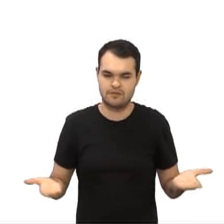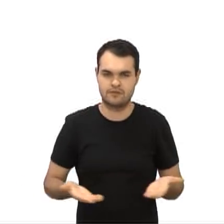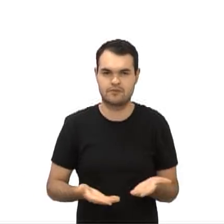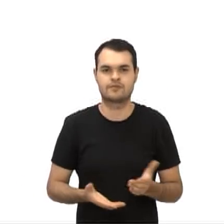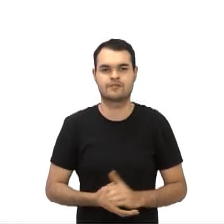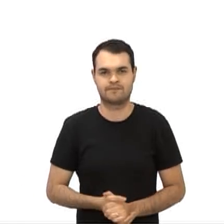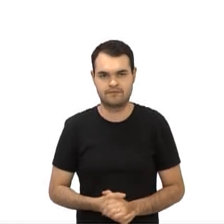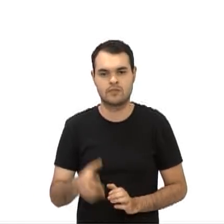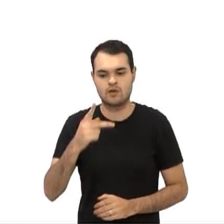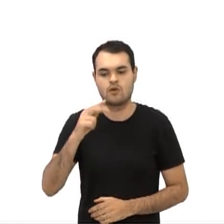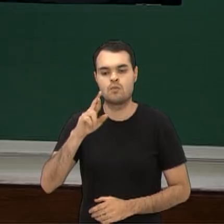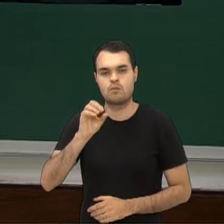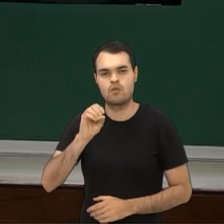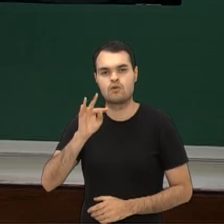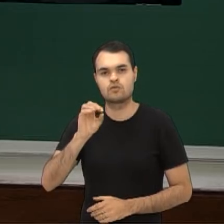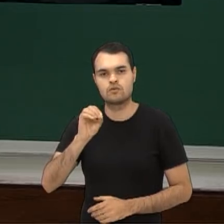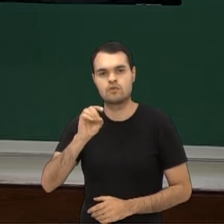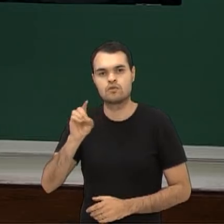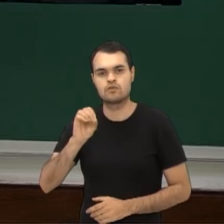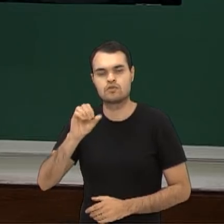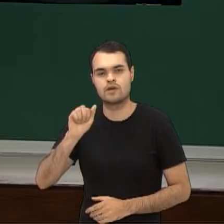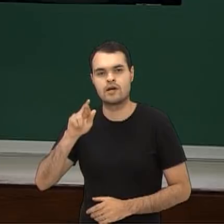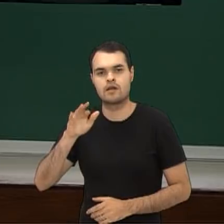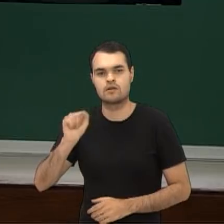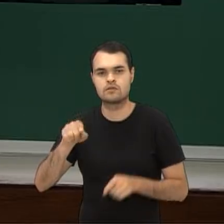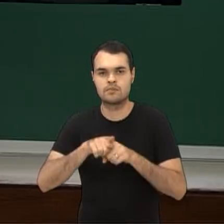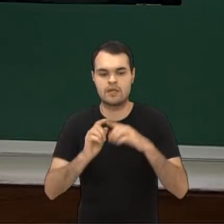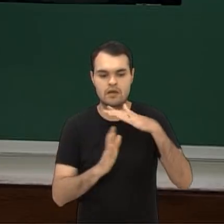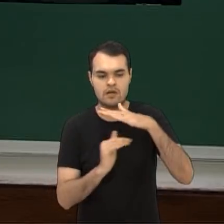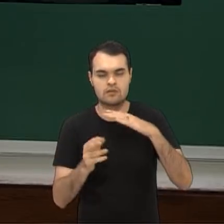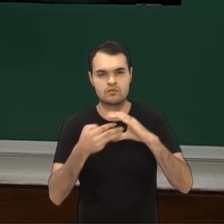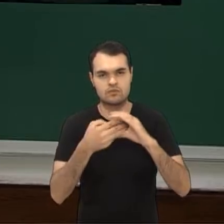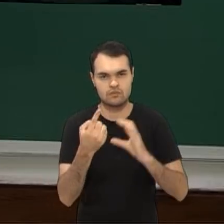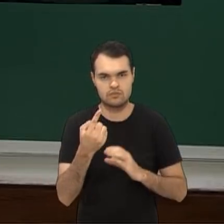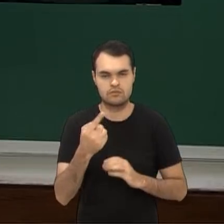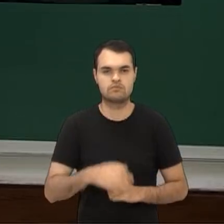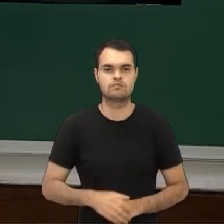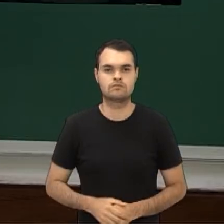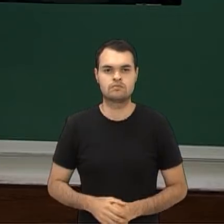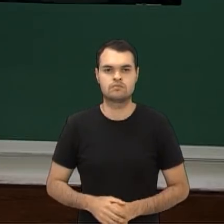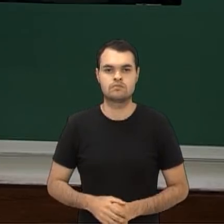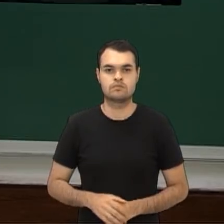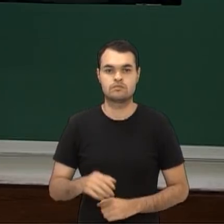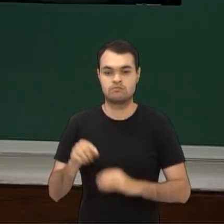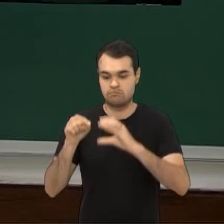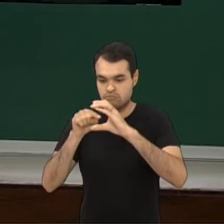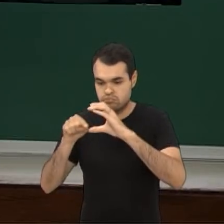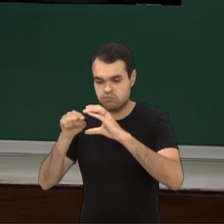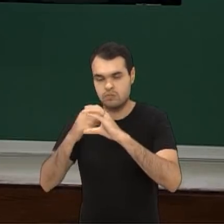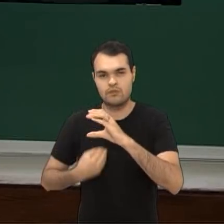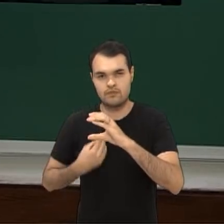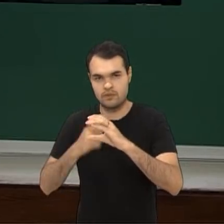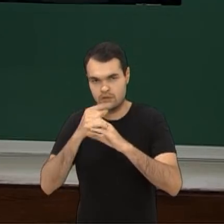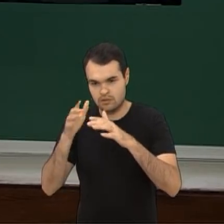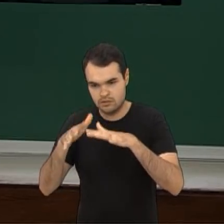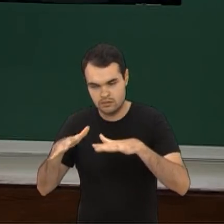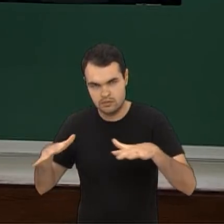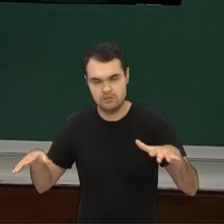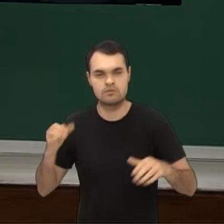aquático. Olha lá, excrementos de baleia têm um efeito multiplicador no fitoplâncton, pois contém ferro e